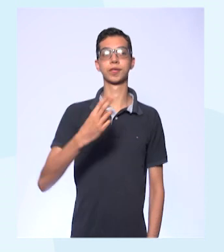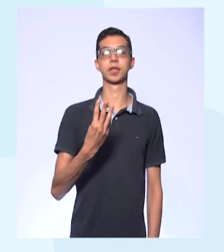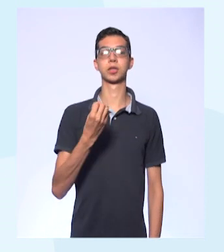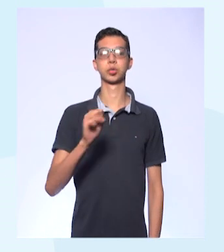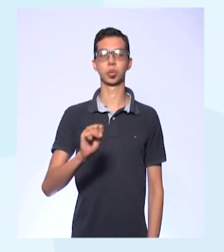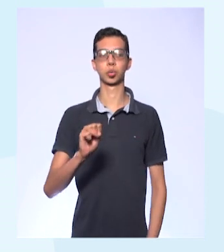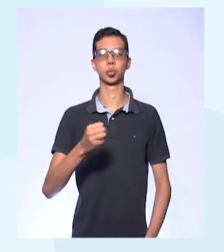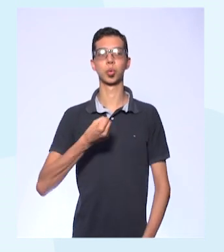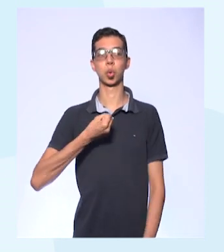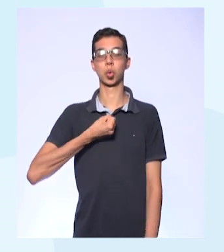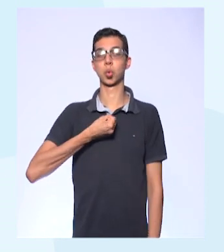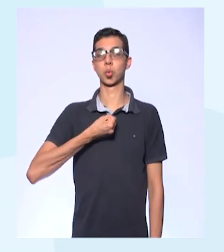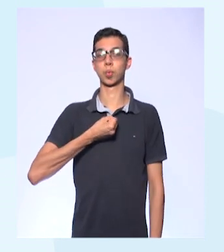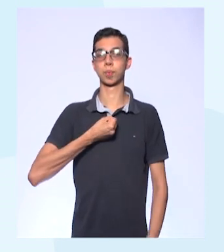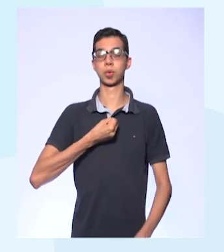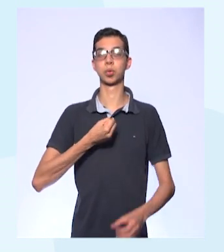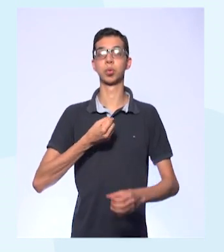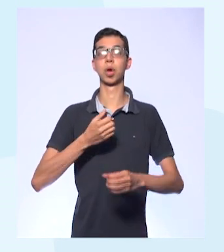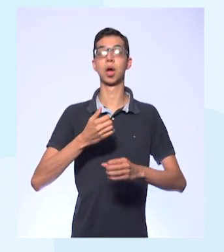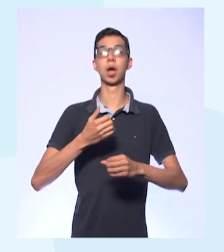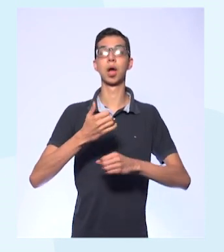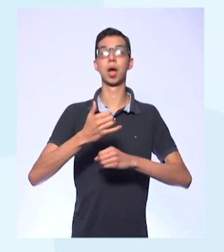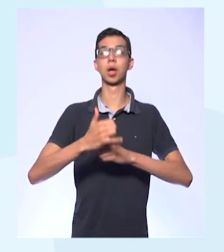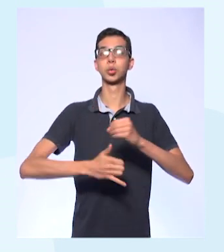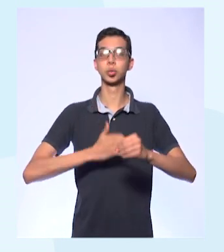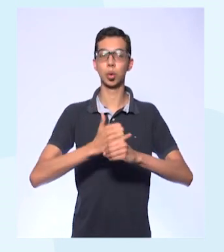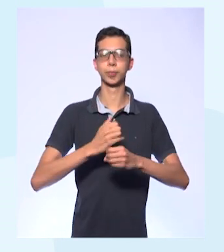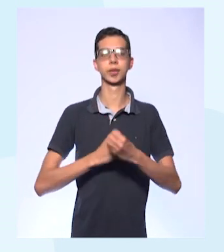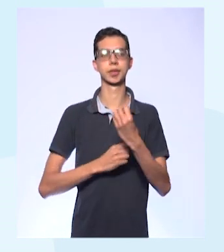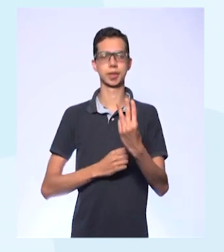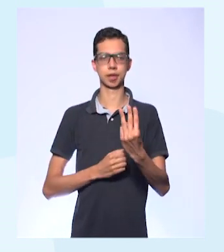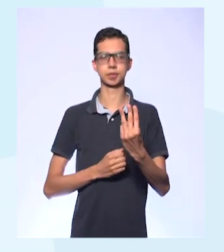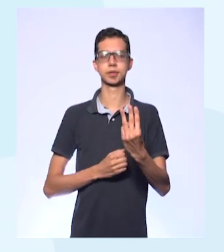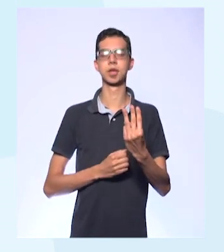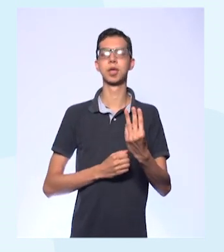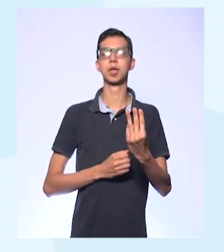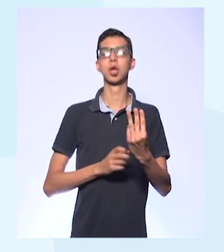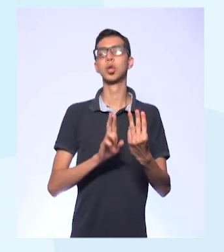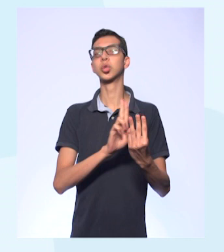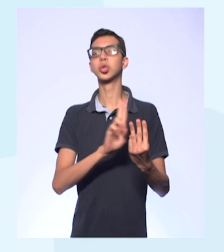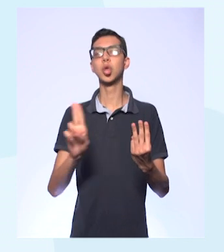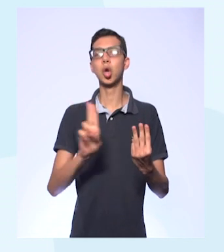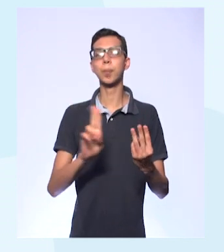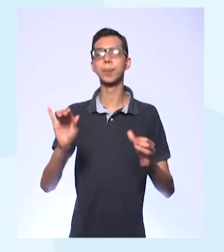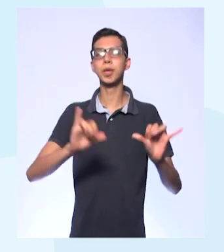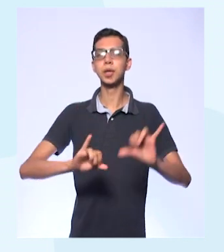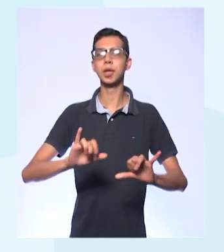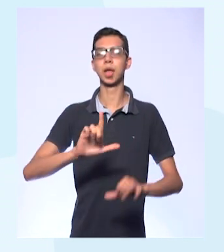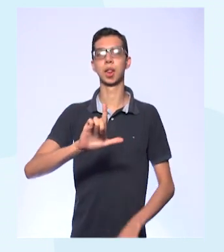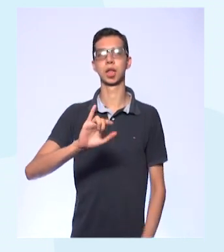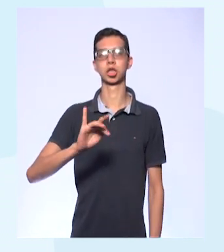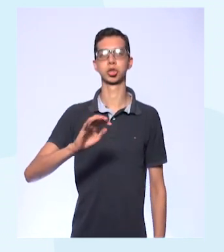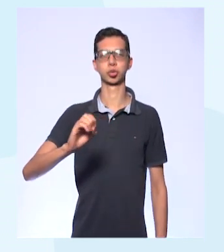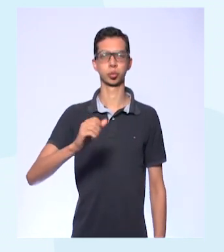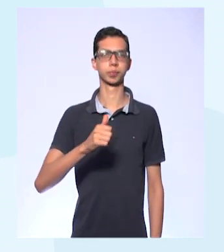é 3 e o nome do elemento químico é lítio. Mas eu vou trabalhar com esse número de massa